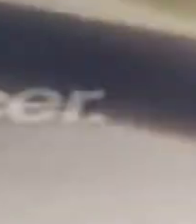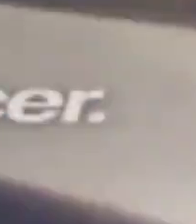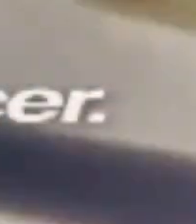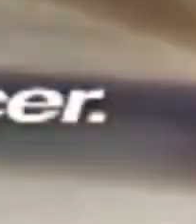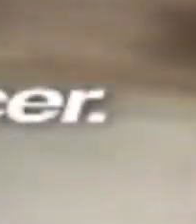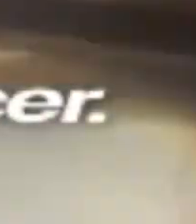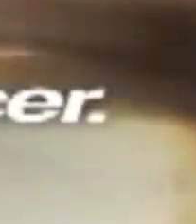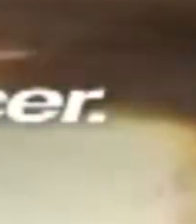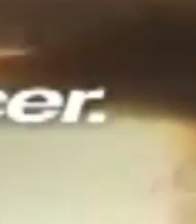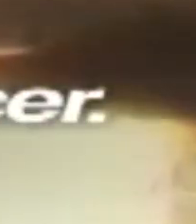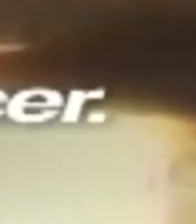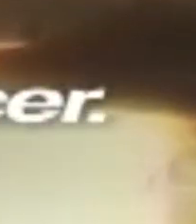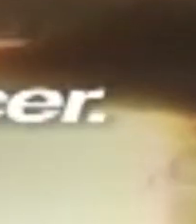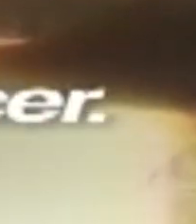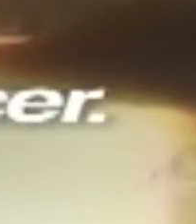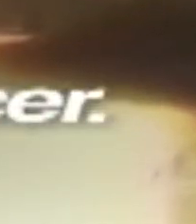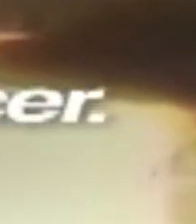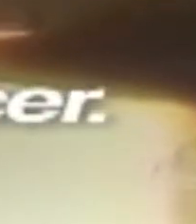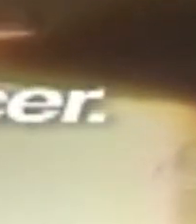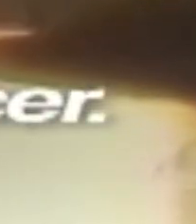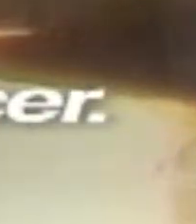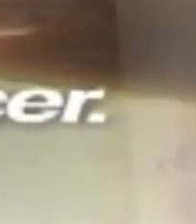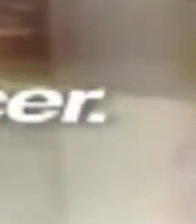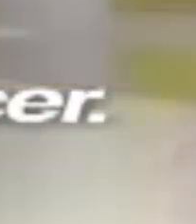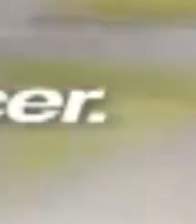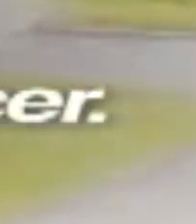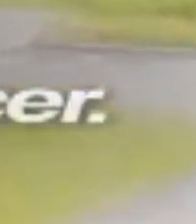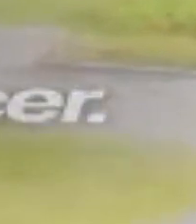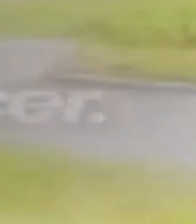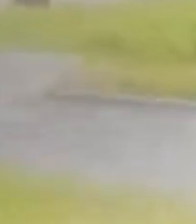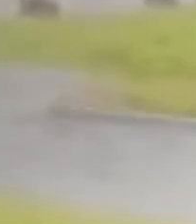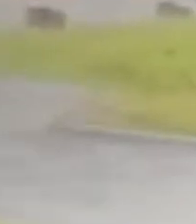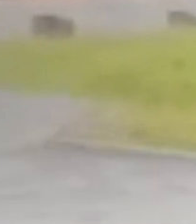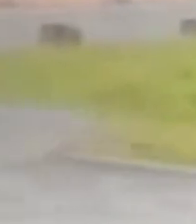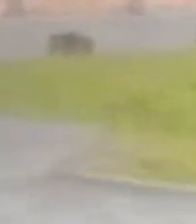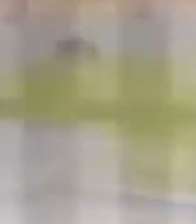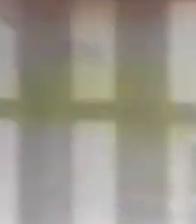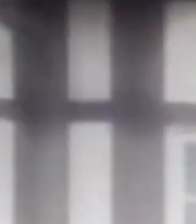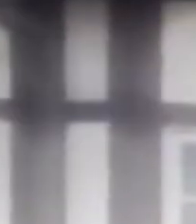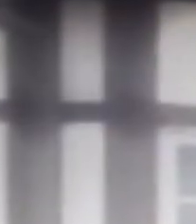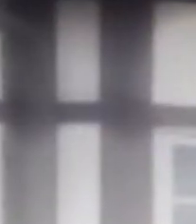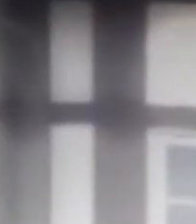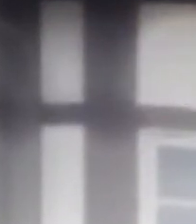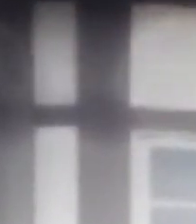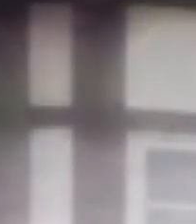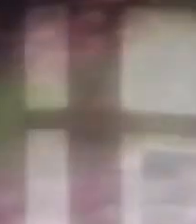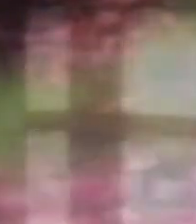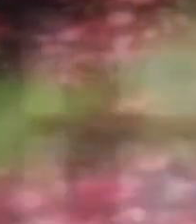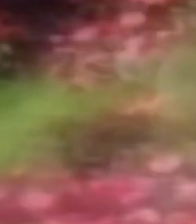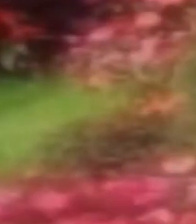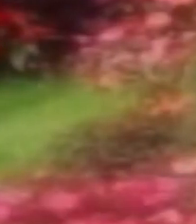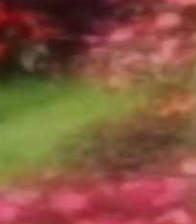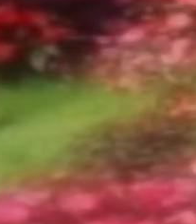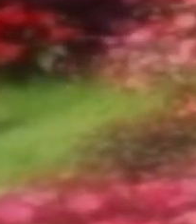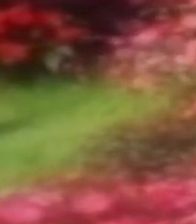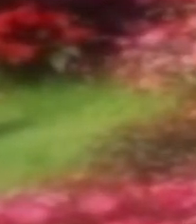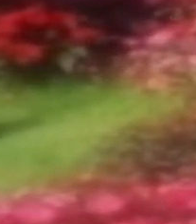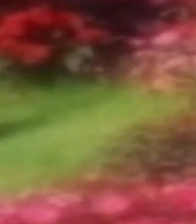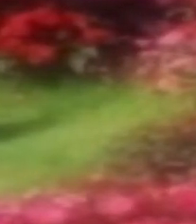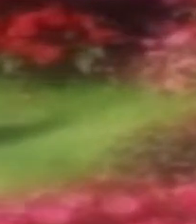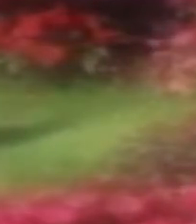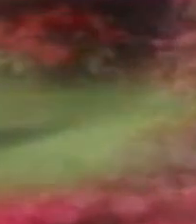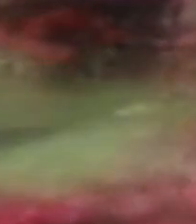Sueli Petri. E para o desespero meu e dos meus irmãos, ele deixava na mesa do café da manhã o resultado das provas. E